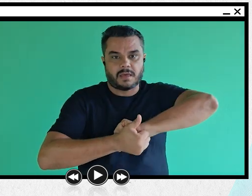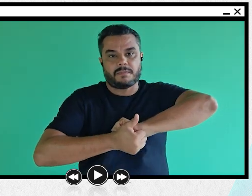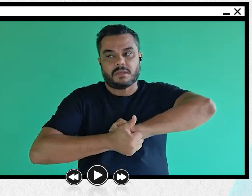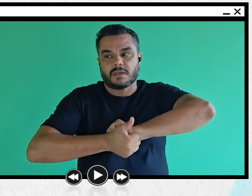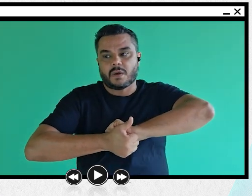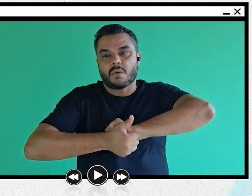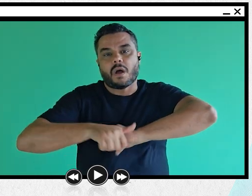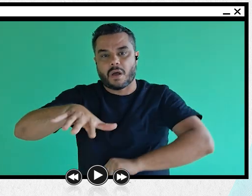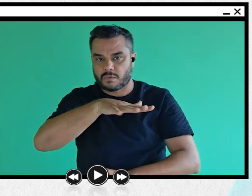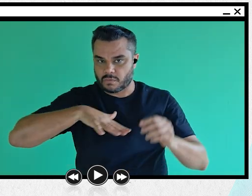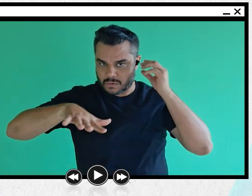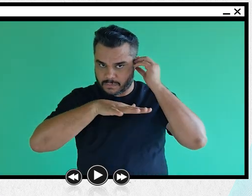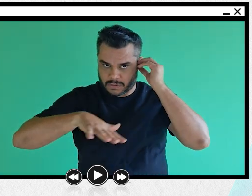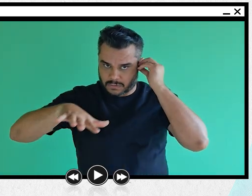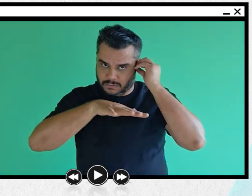tipo de